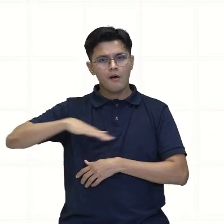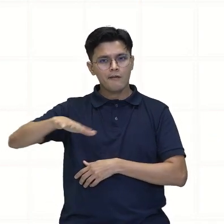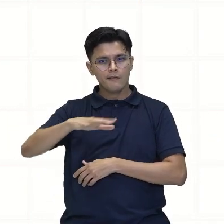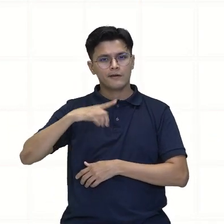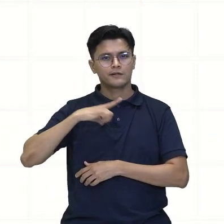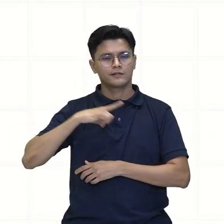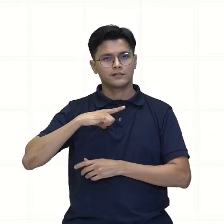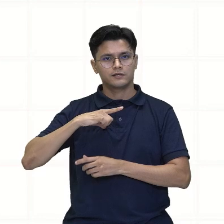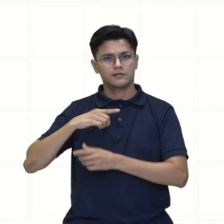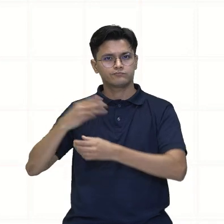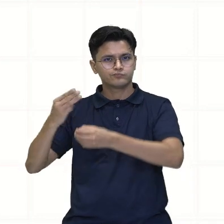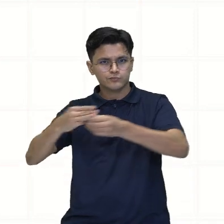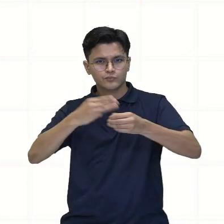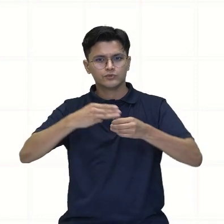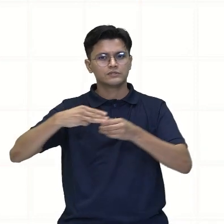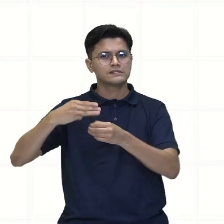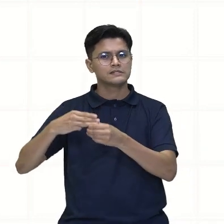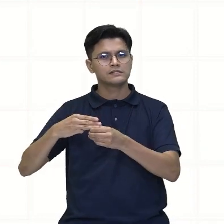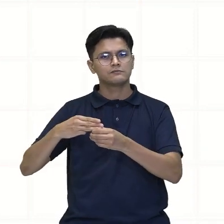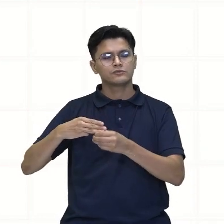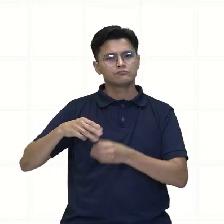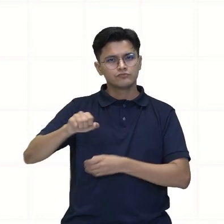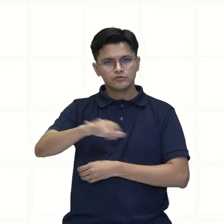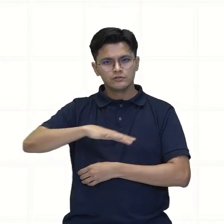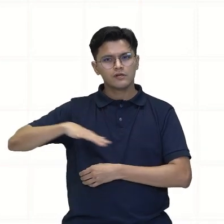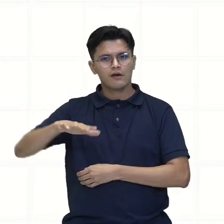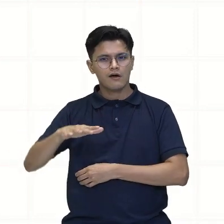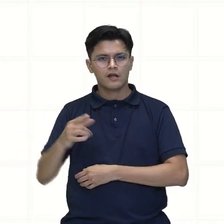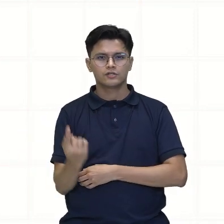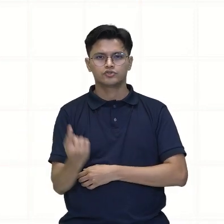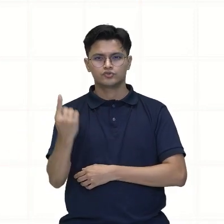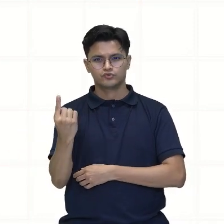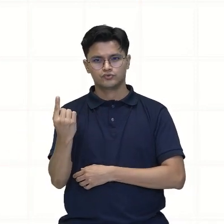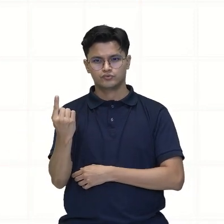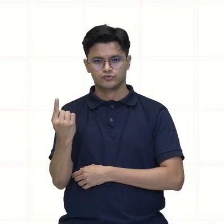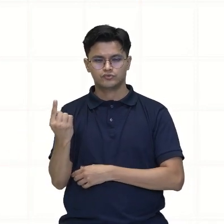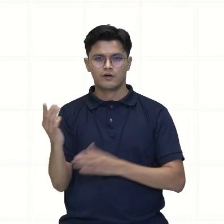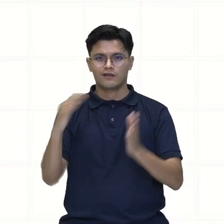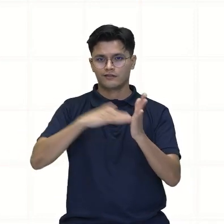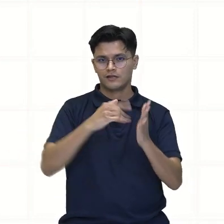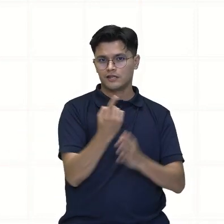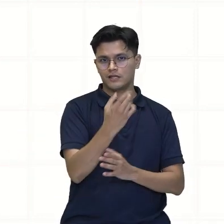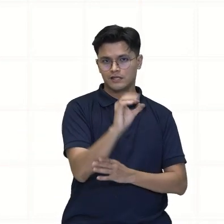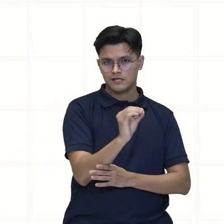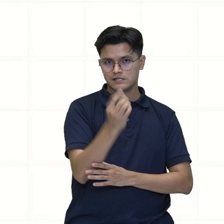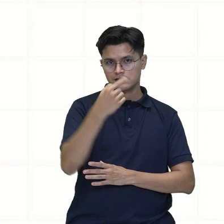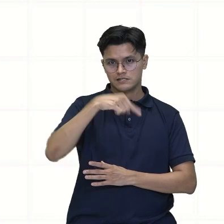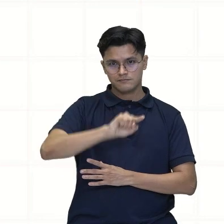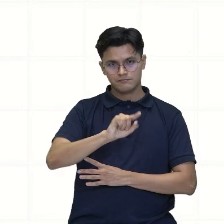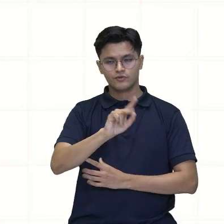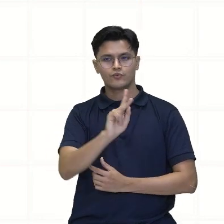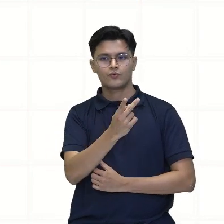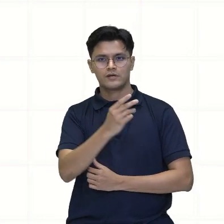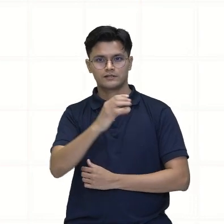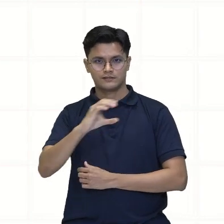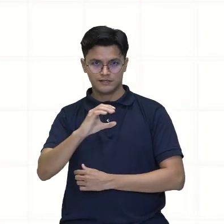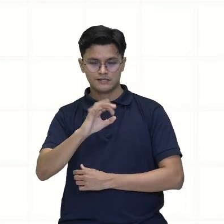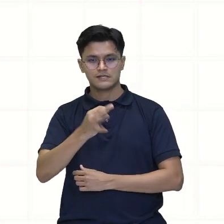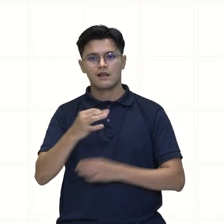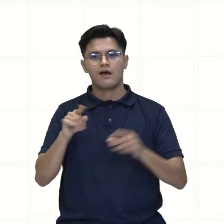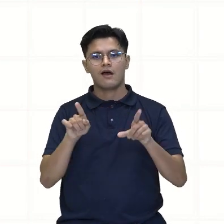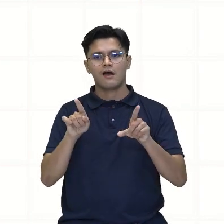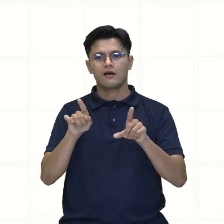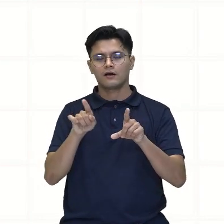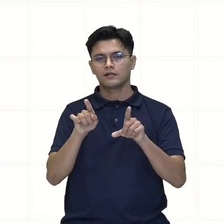ter municípios com áreas de 1 a 10 mil hectares,